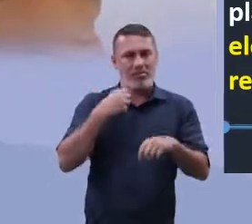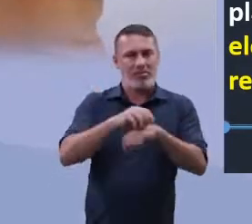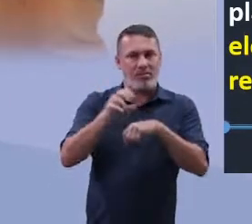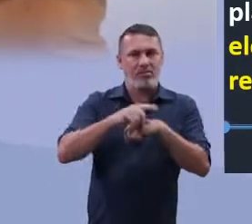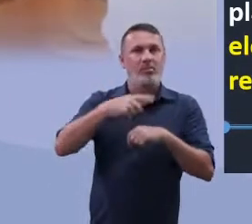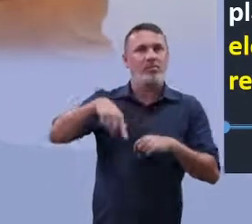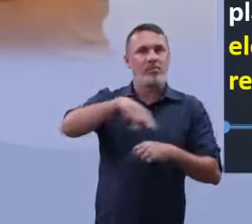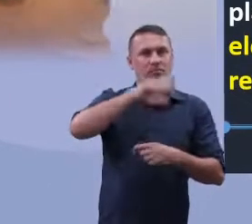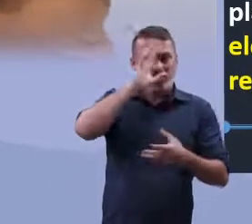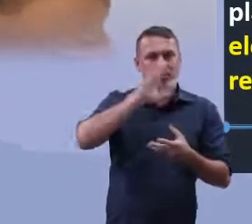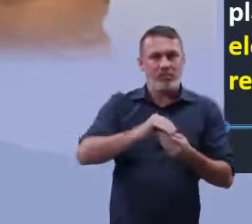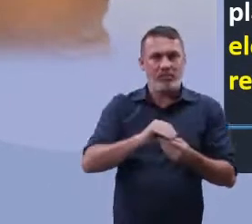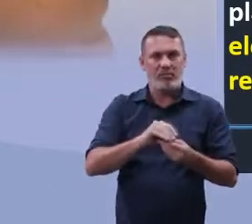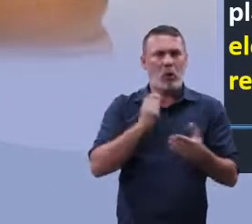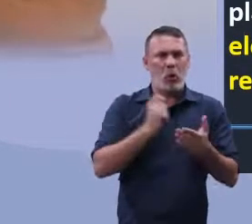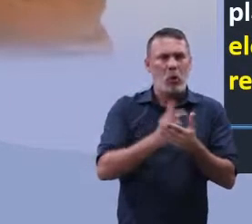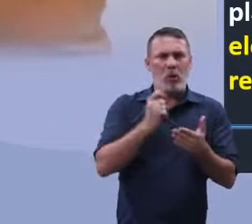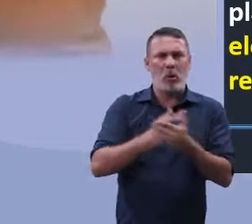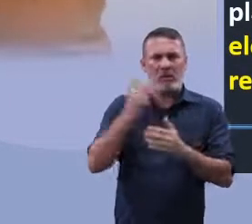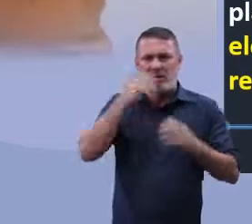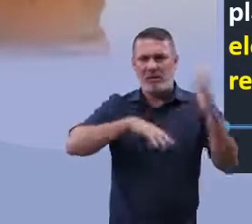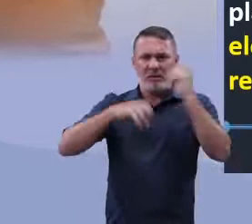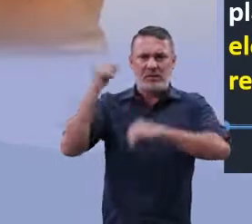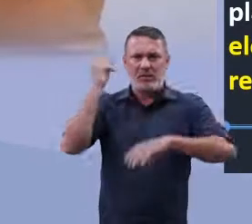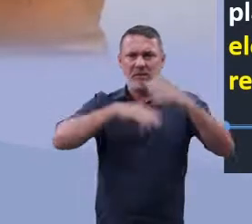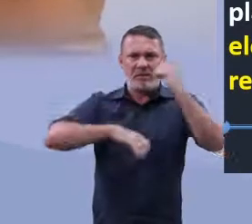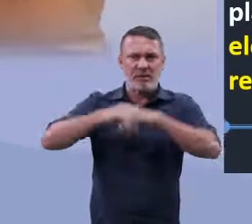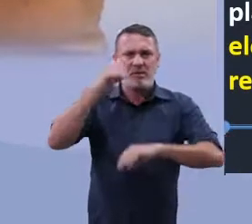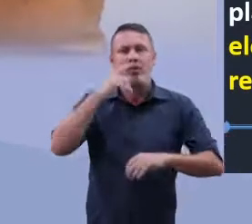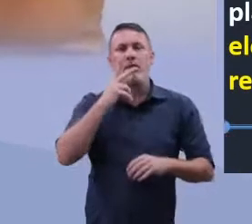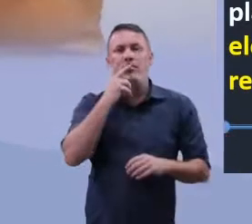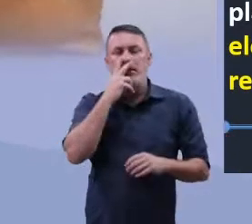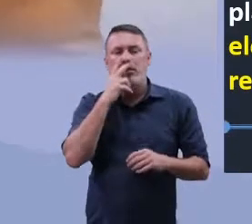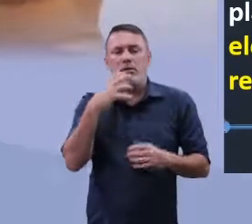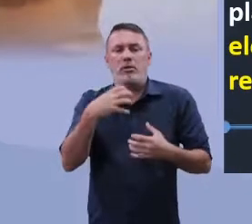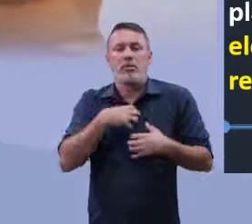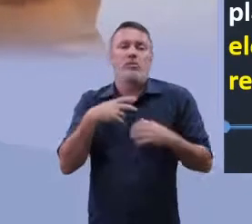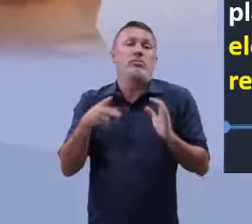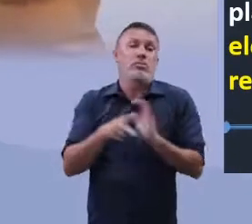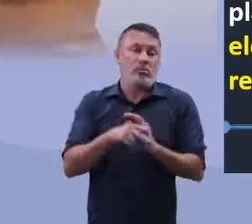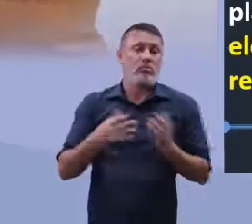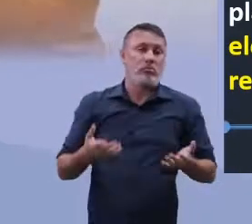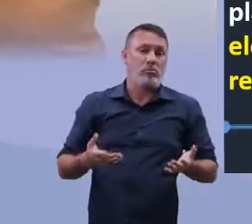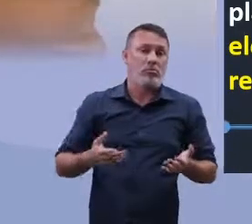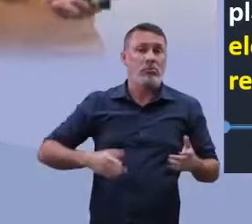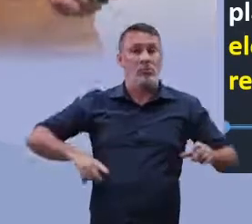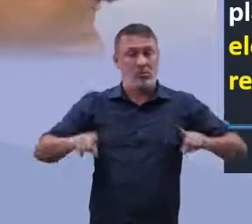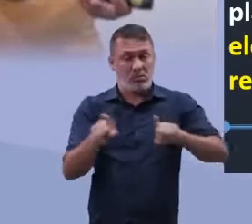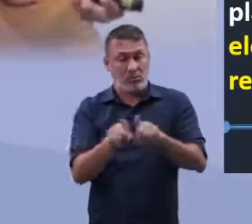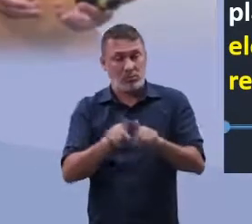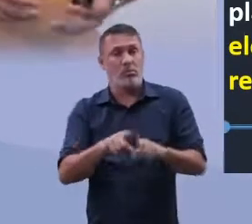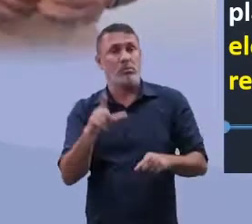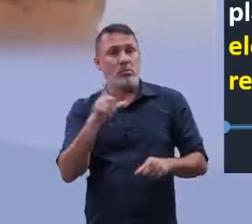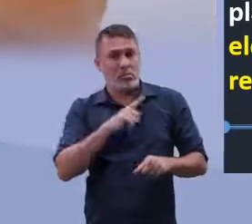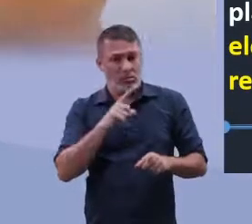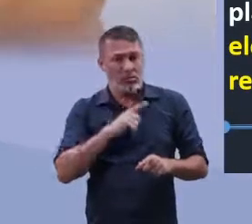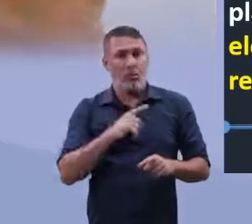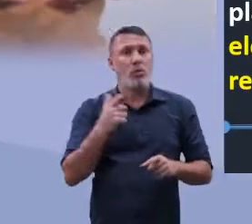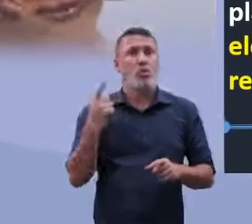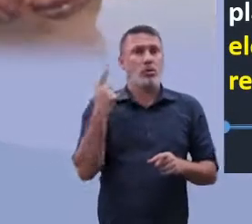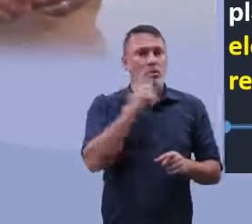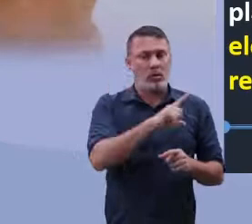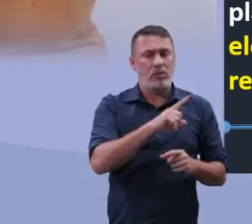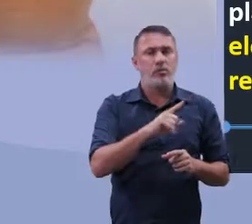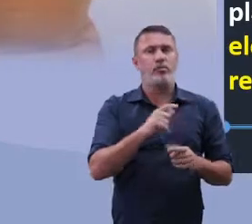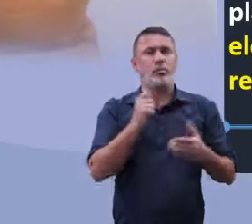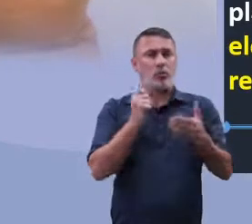com vocês aqui. Então, ó, o consumo exagerado se transforma em consumismo. Nós podemos consumir, nós temos a